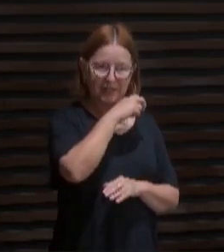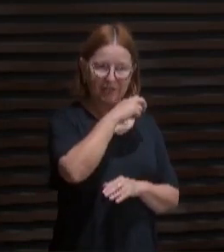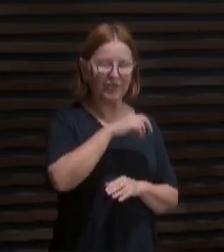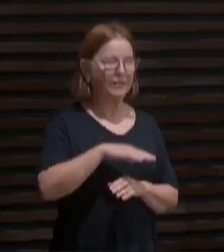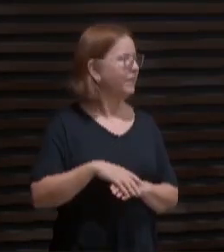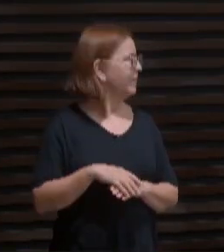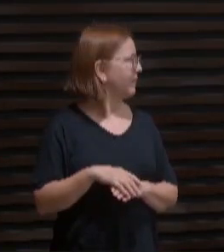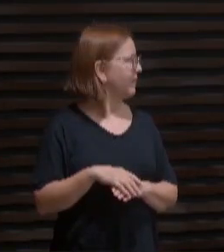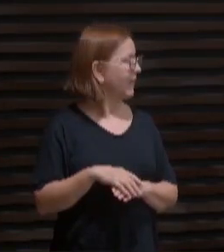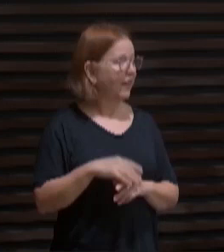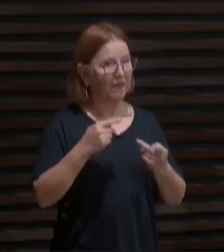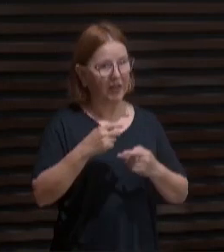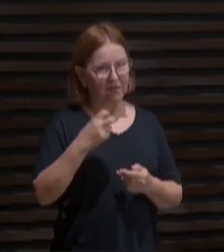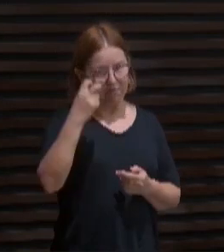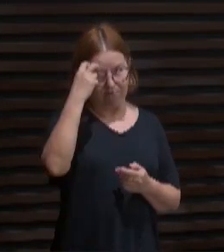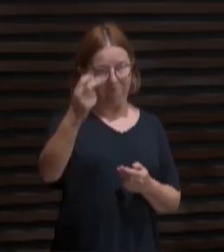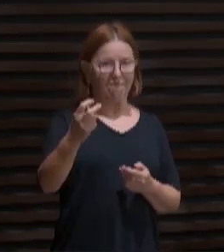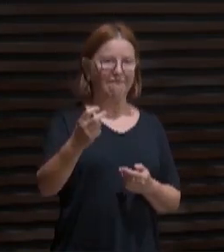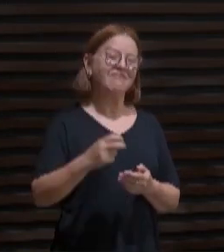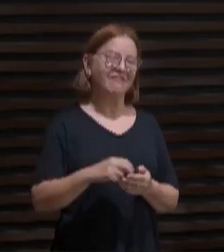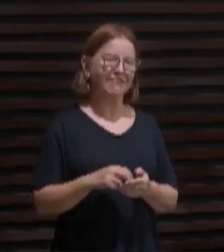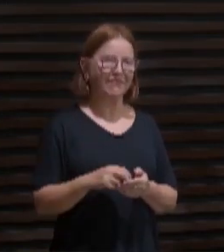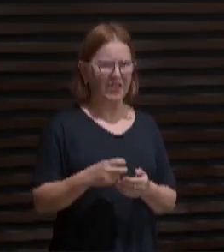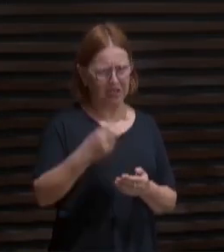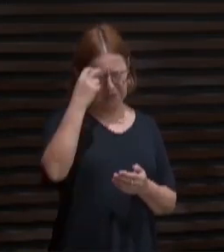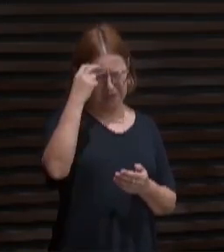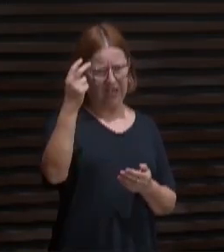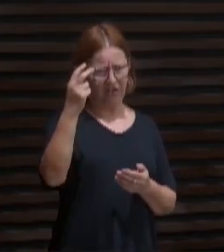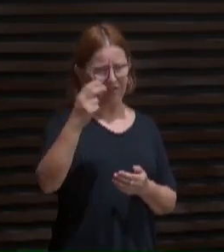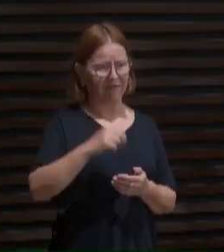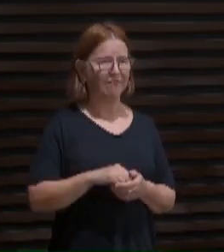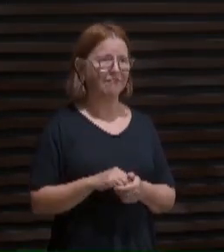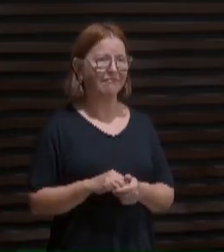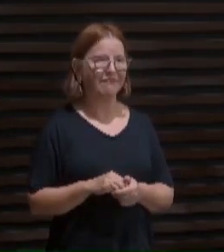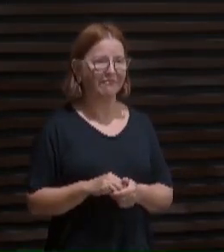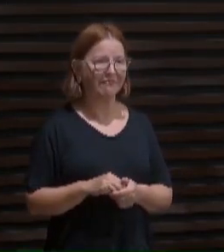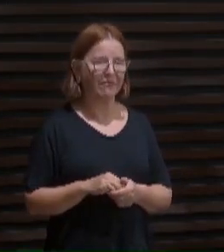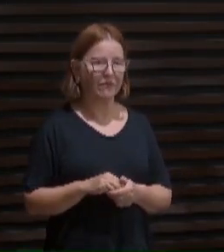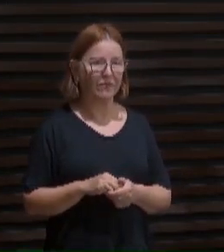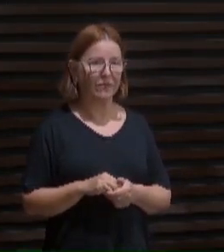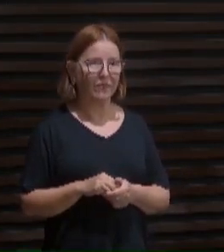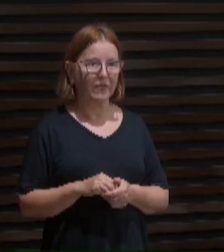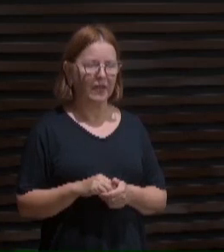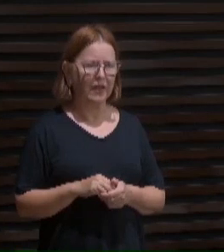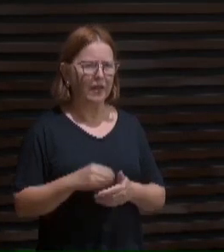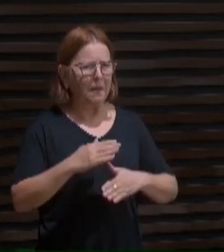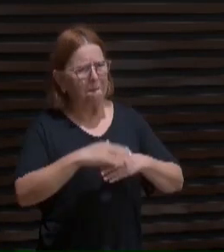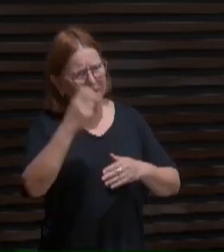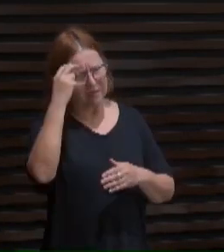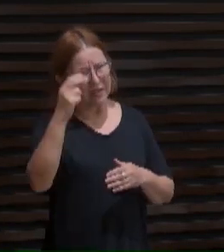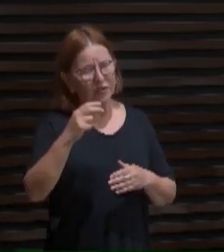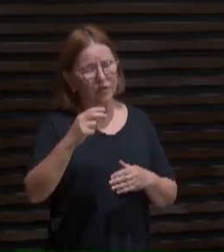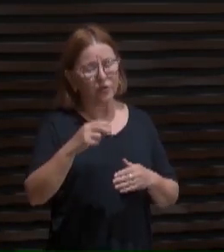da sagacidade, da astúcia, mais sagaz que todos os